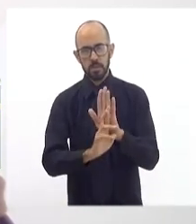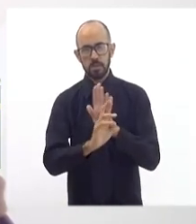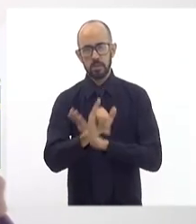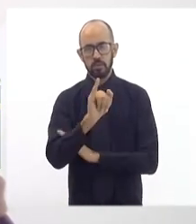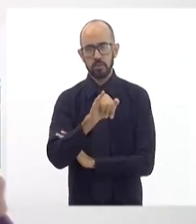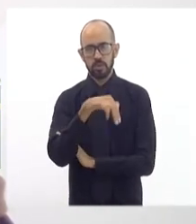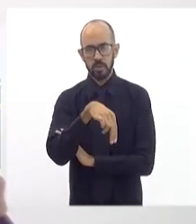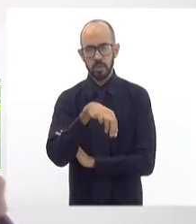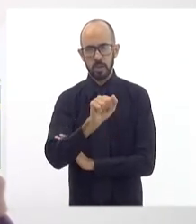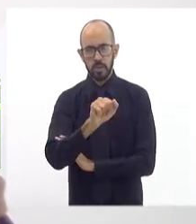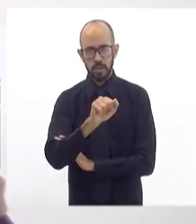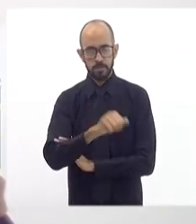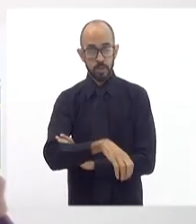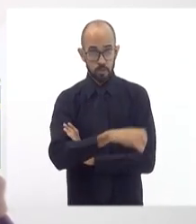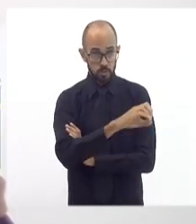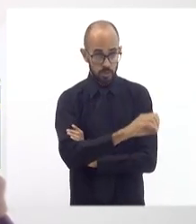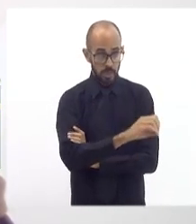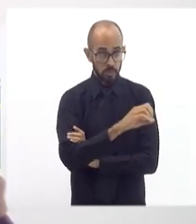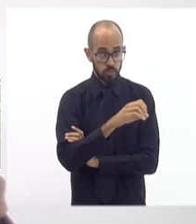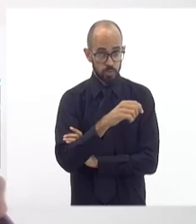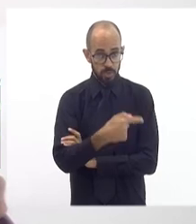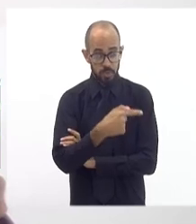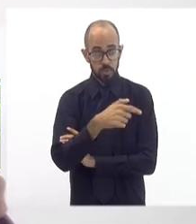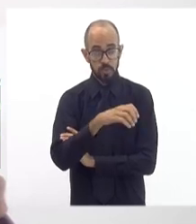Inea liberado é o